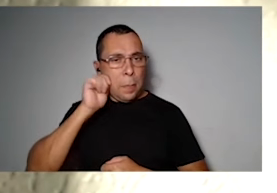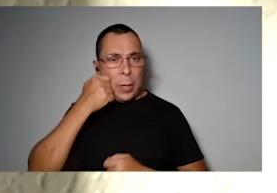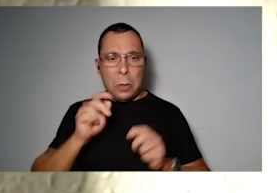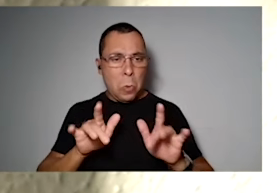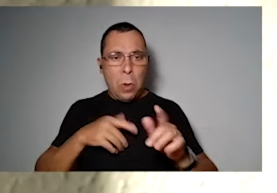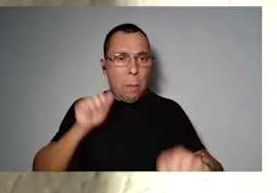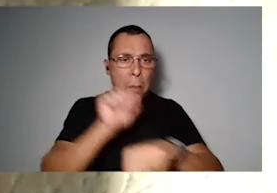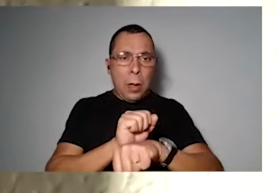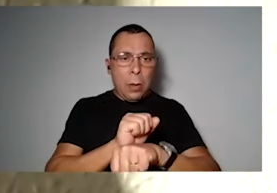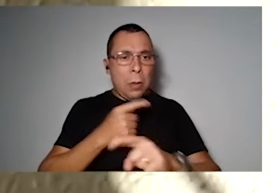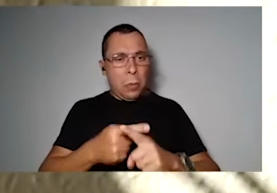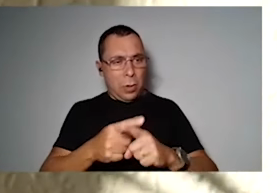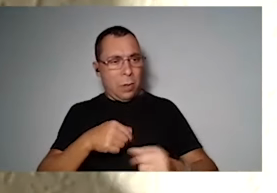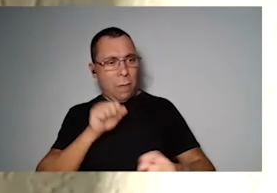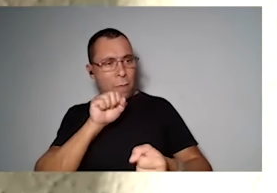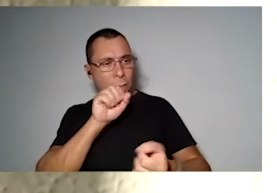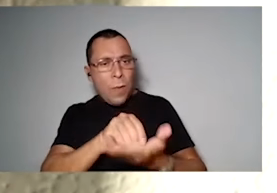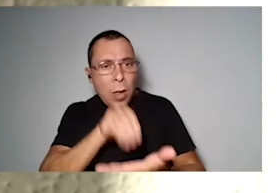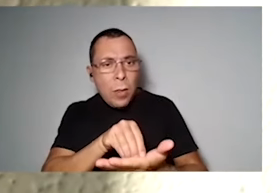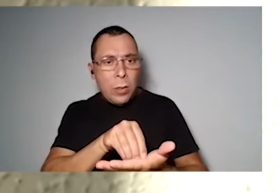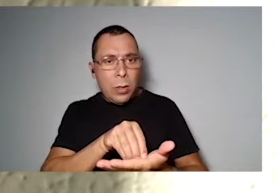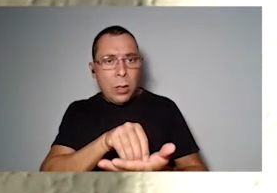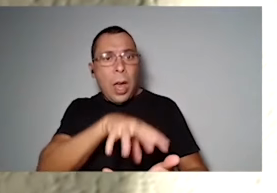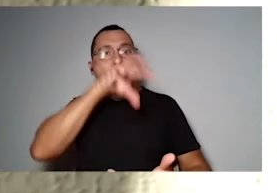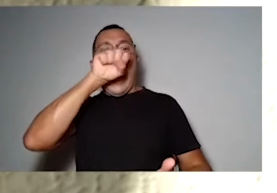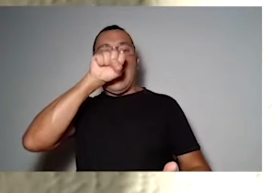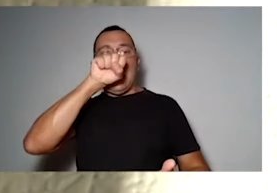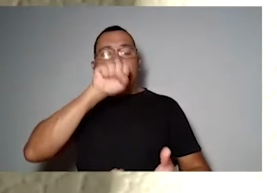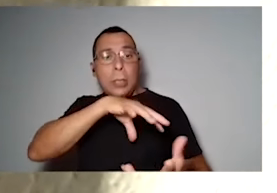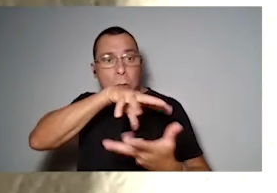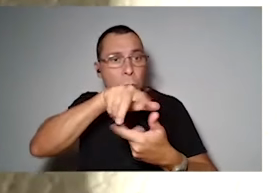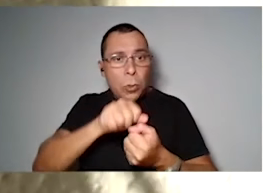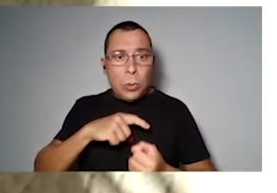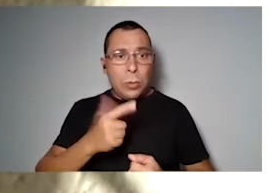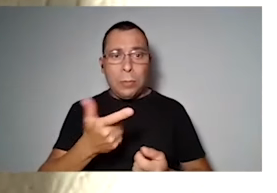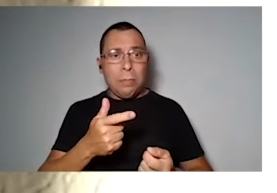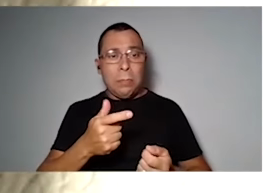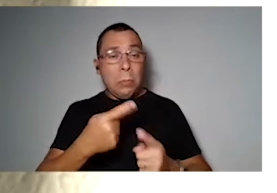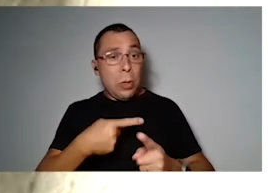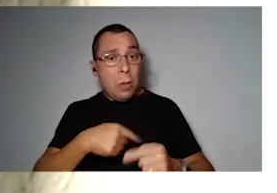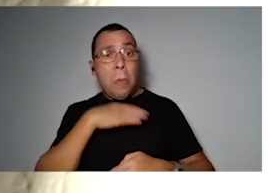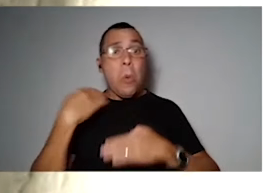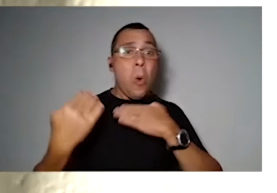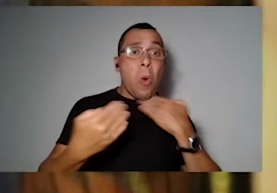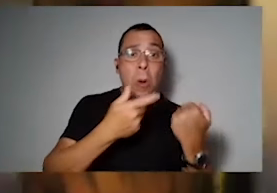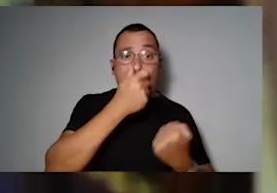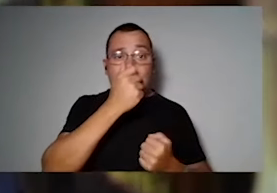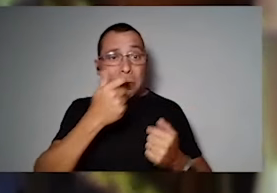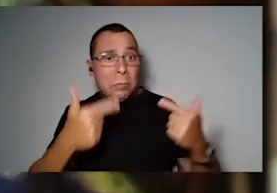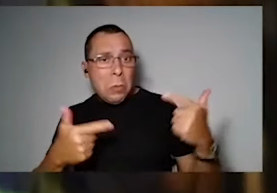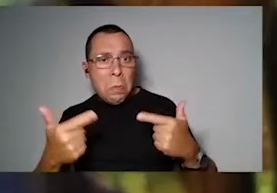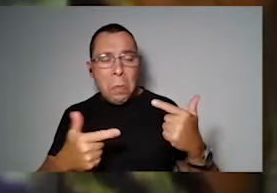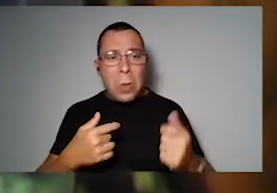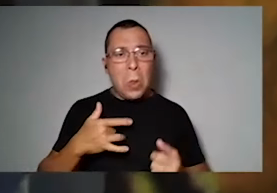Mulher preta não para nunca, mas se eu pudesse, eu até parava, me falta... Ah, nesse mundo onde eu não morrer asfixiada, eu morro